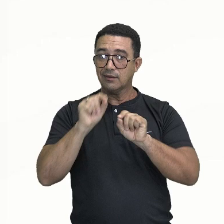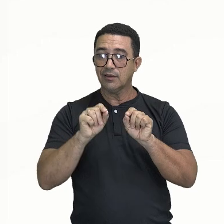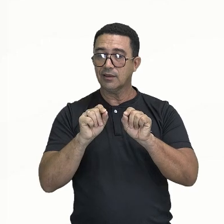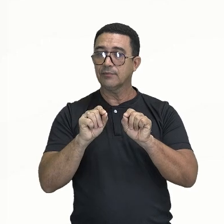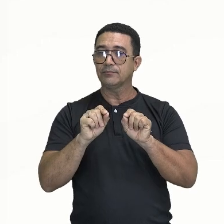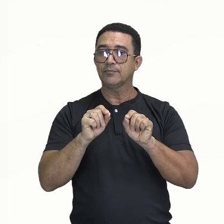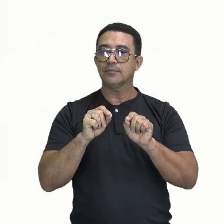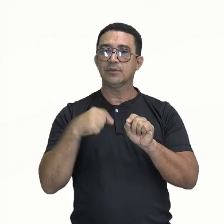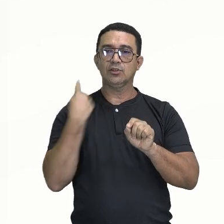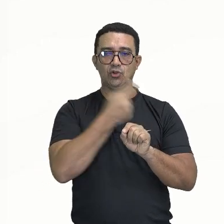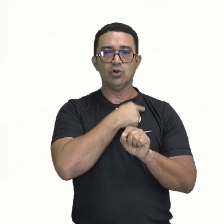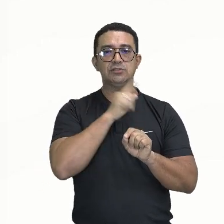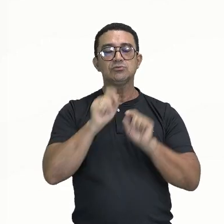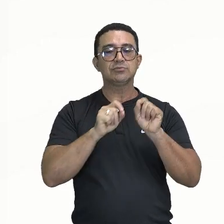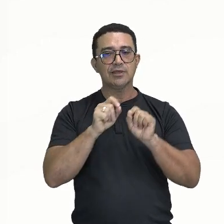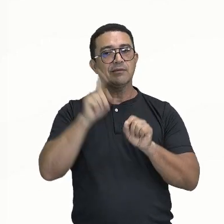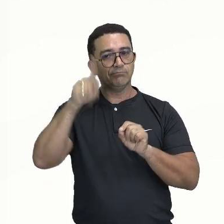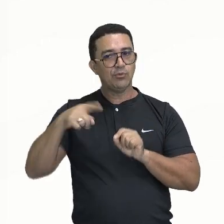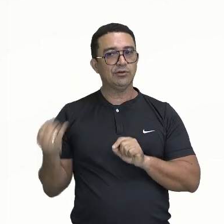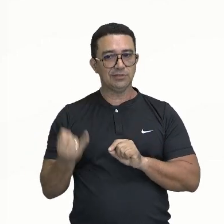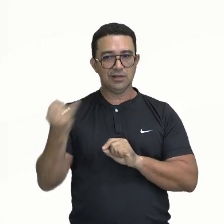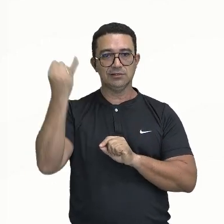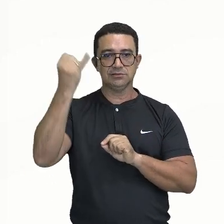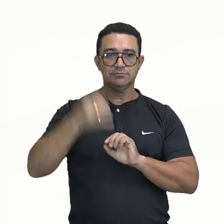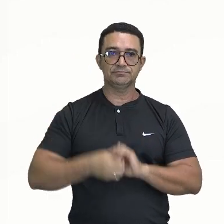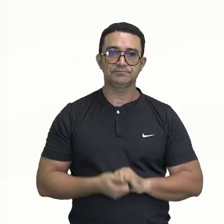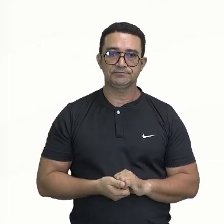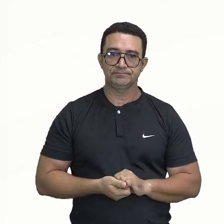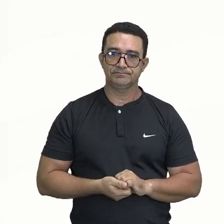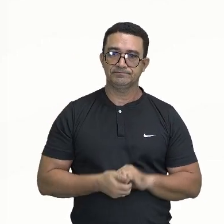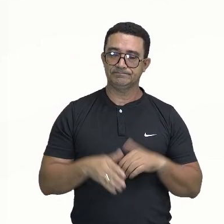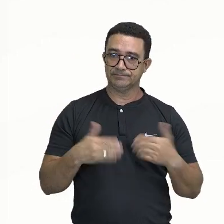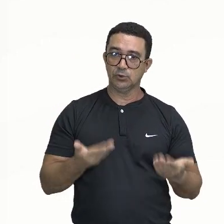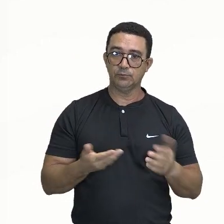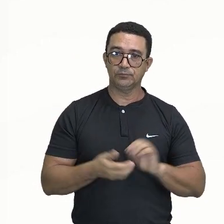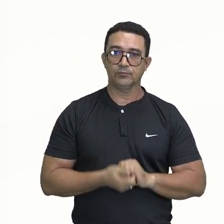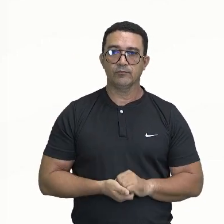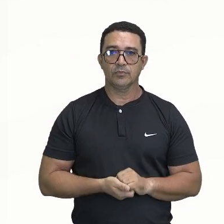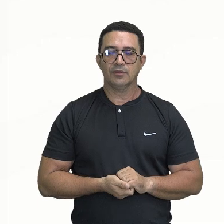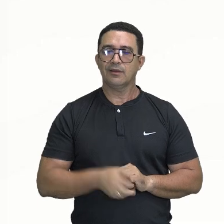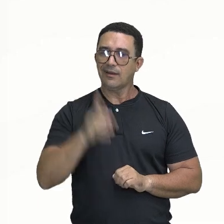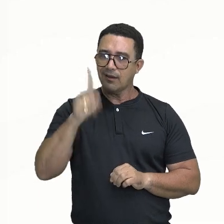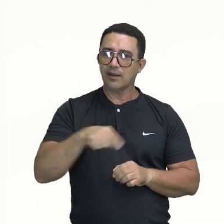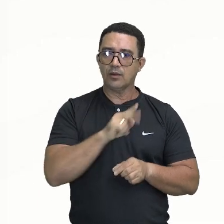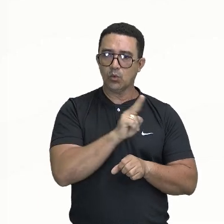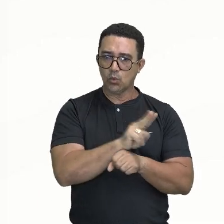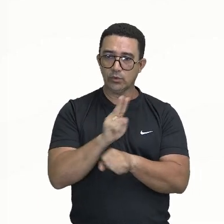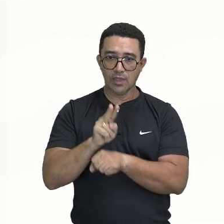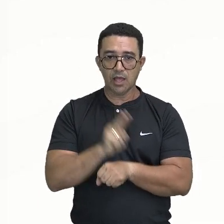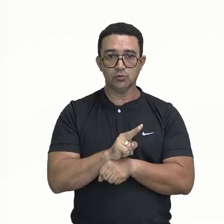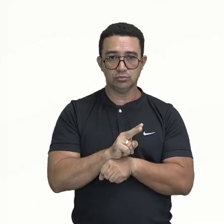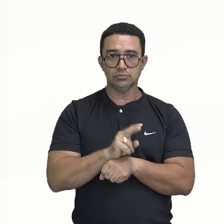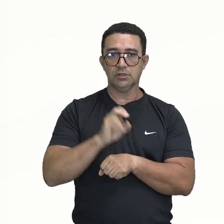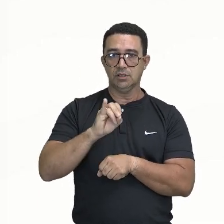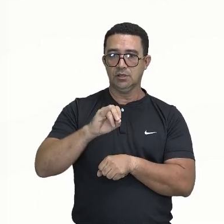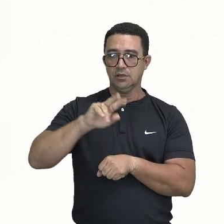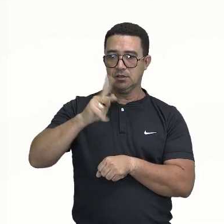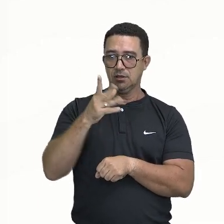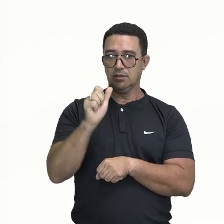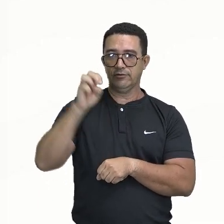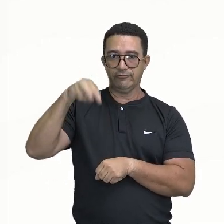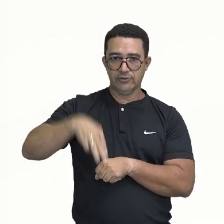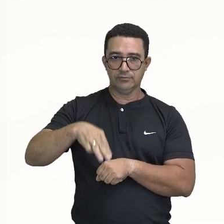para a gente uma relevância, assim sendo cuidado pelo IPHAN, e